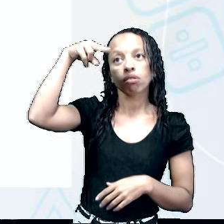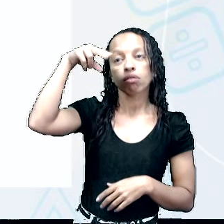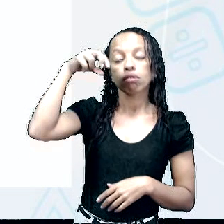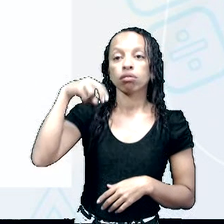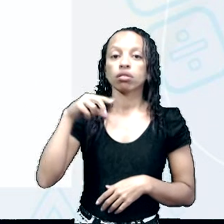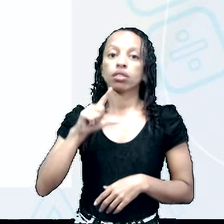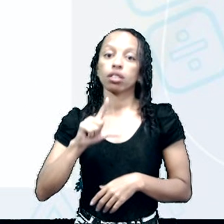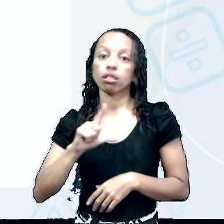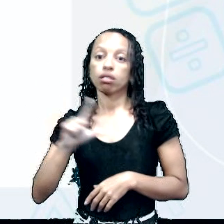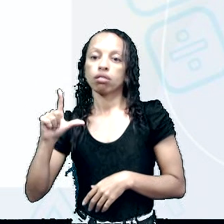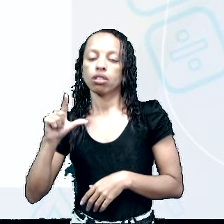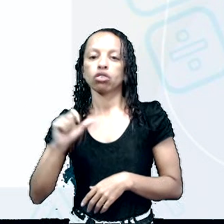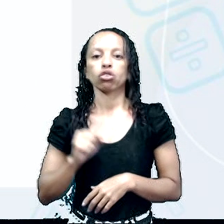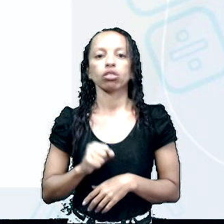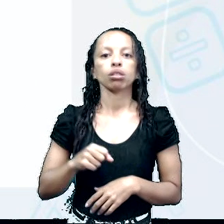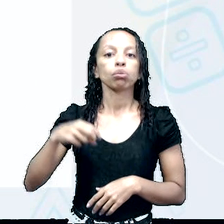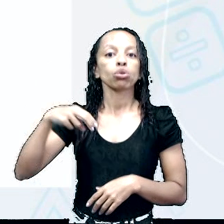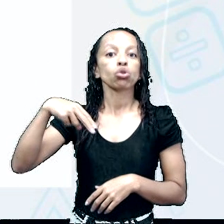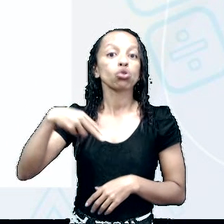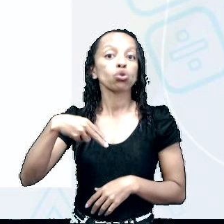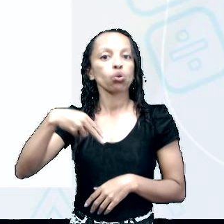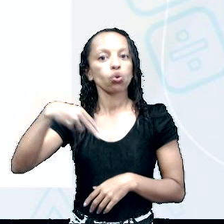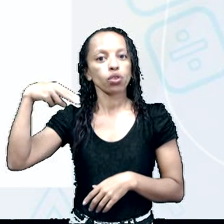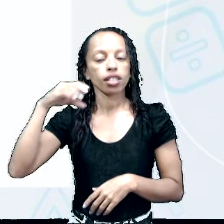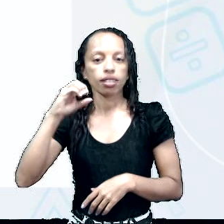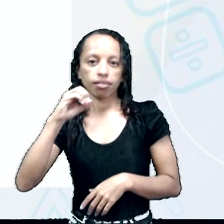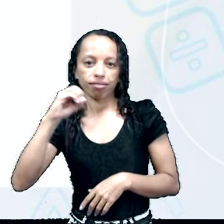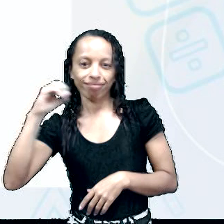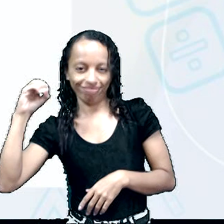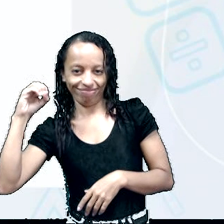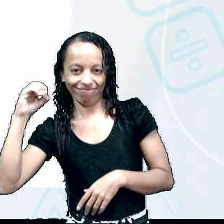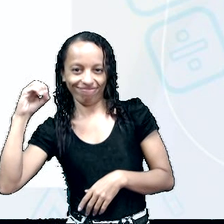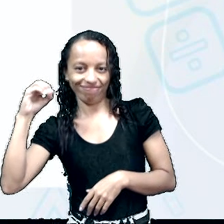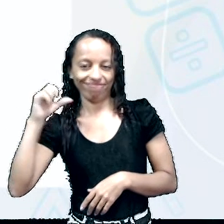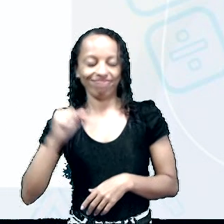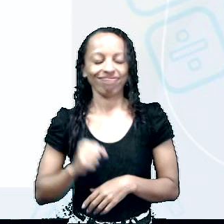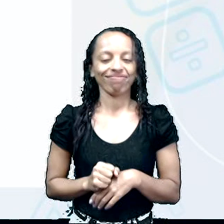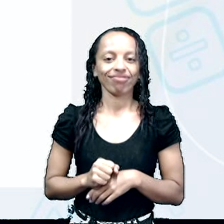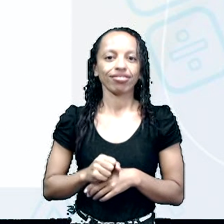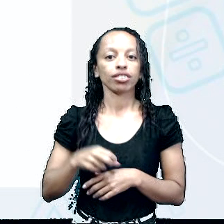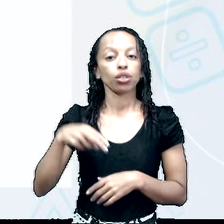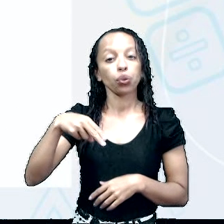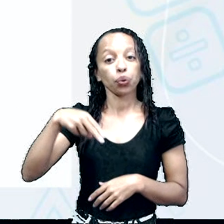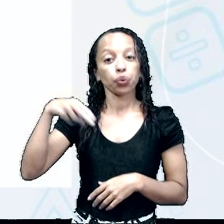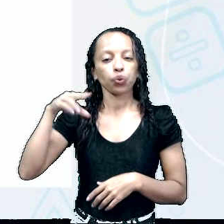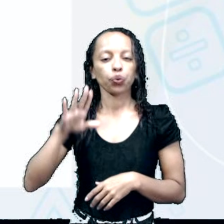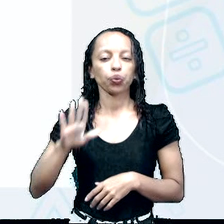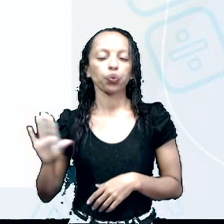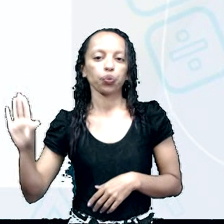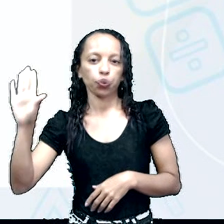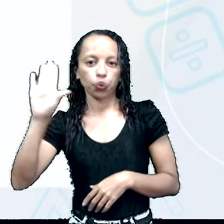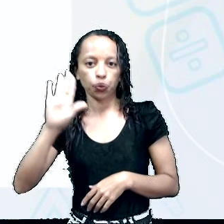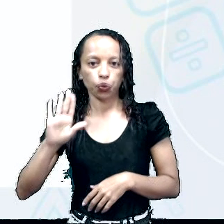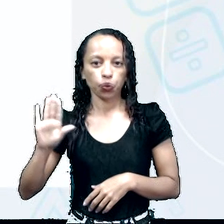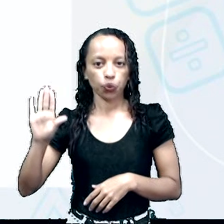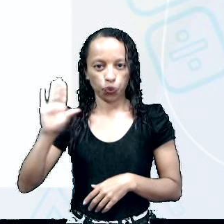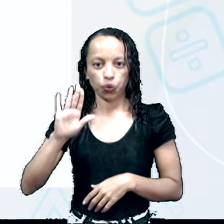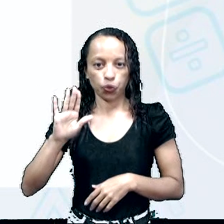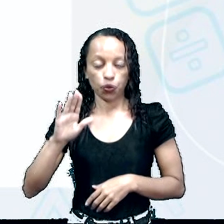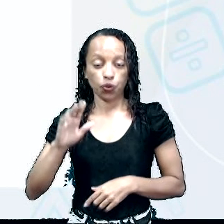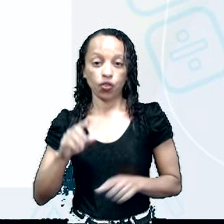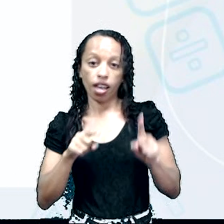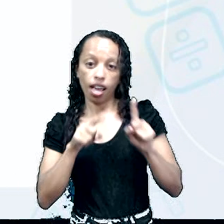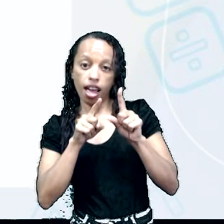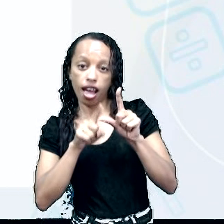temos o Nordeste você perceba que o nordeste está abreviado com a letra n e com a letra E